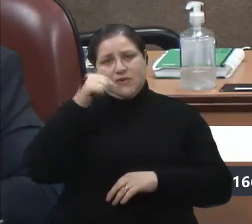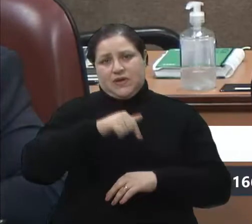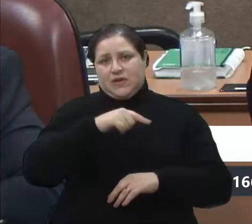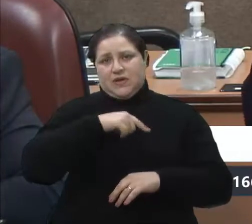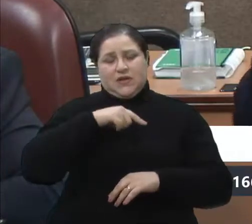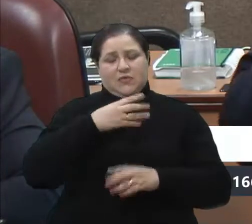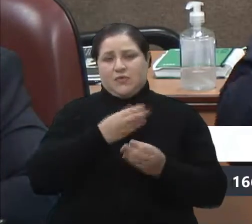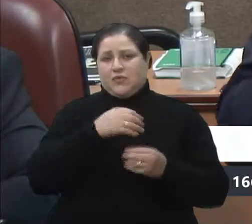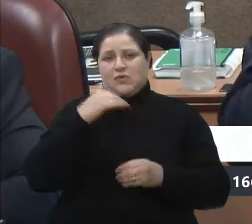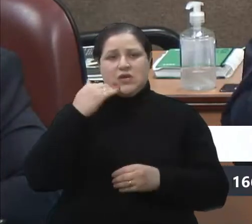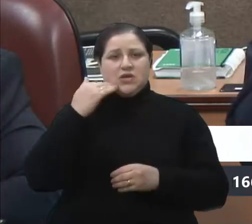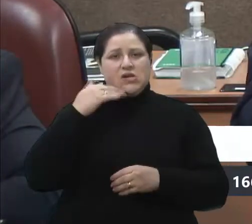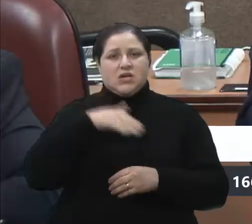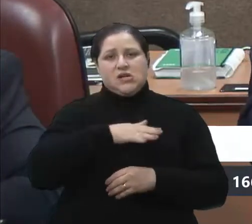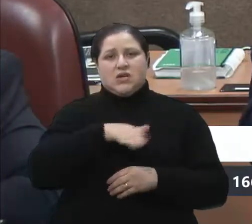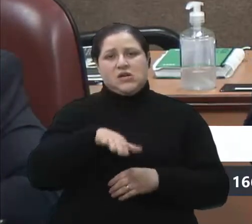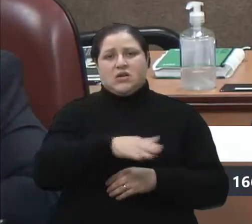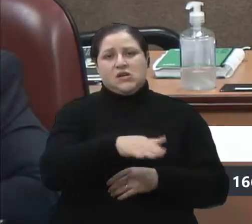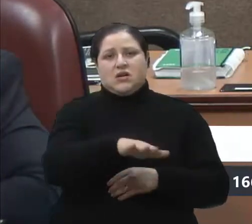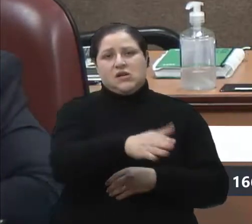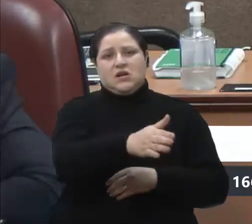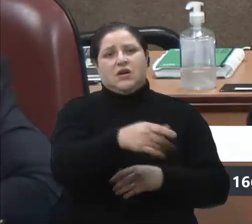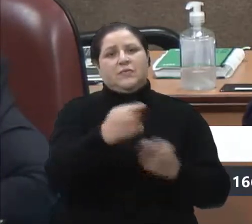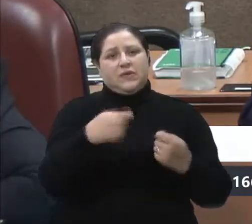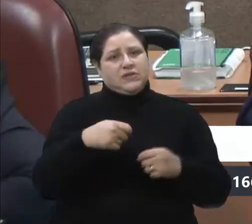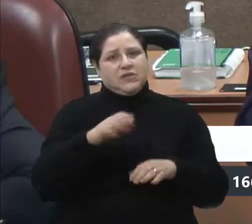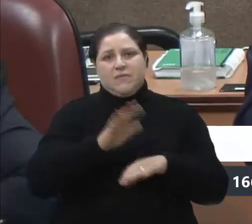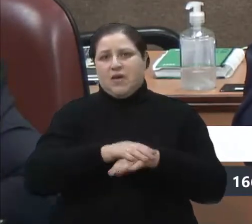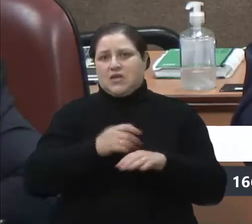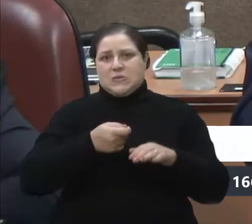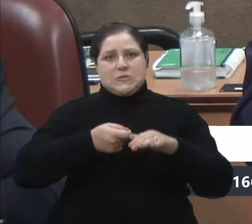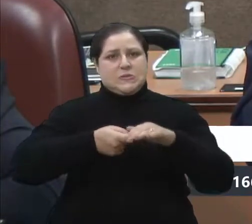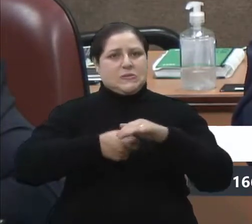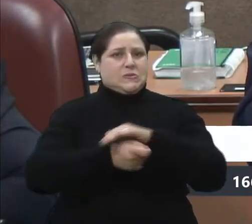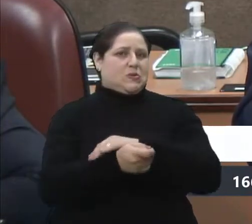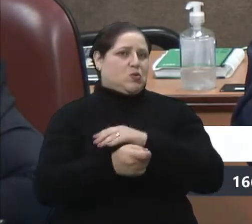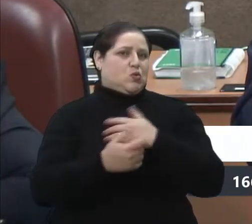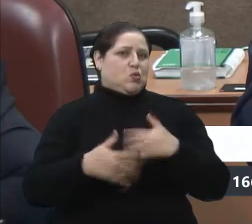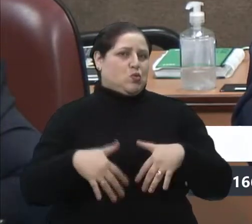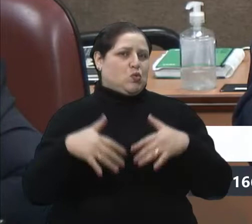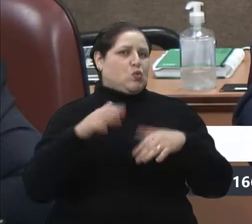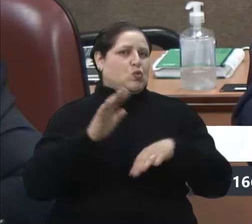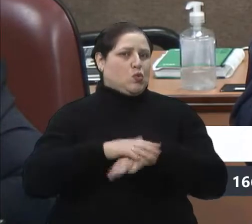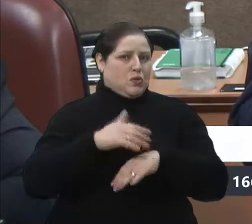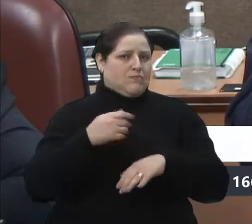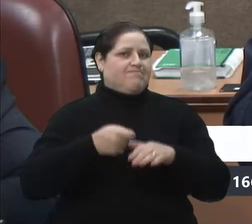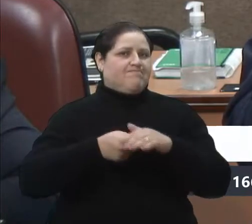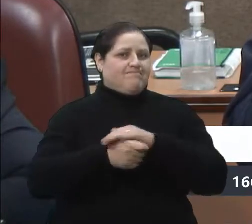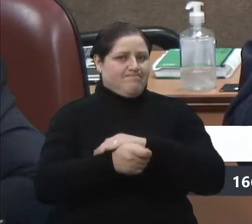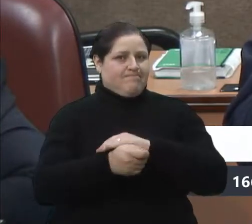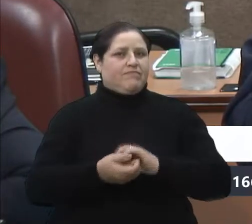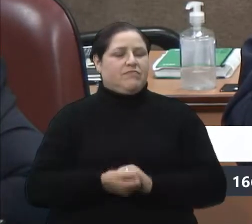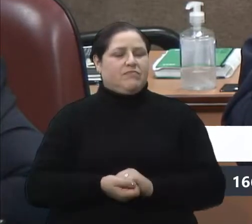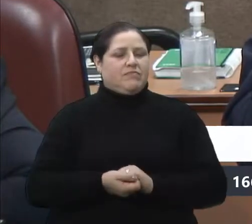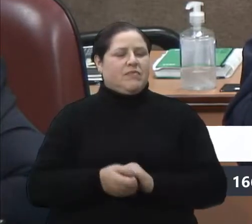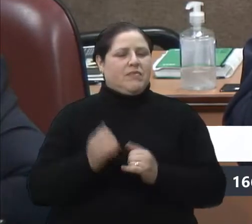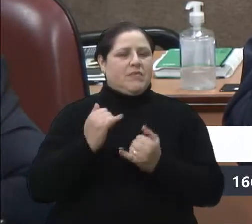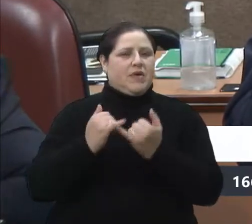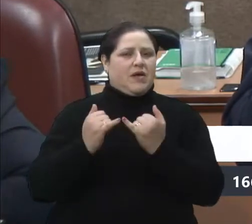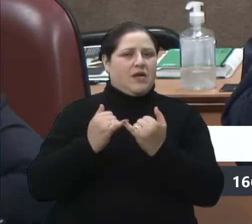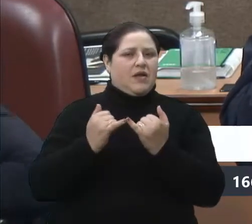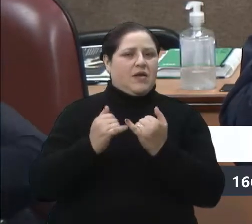acidentada e os investimentos tem que ser muito maior e e e vai parece